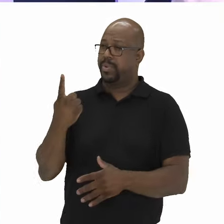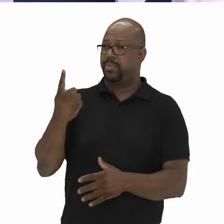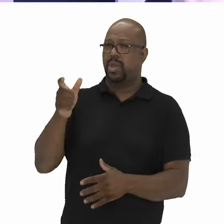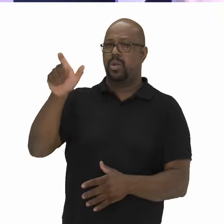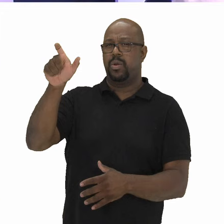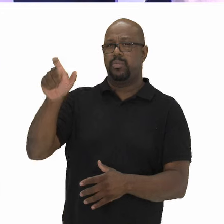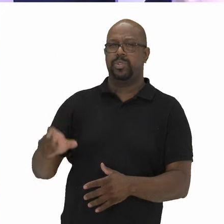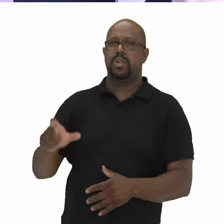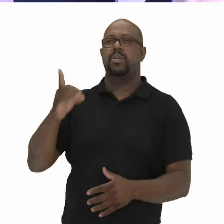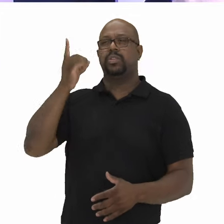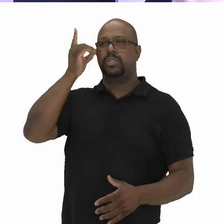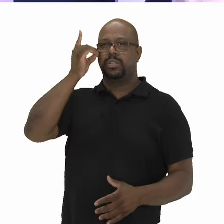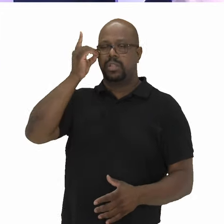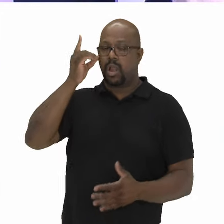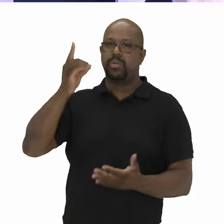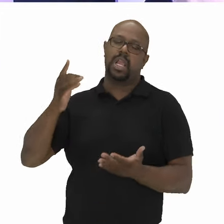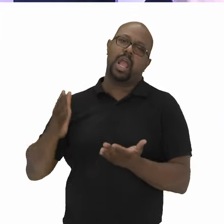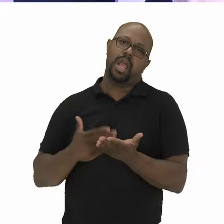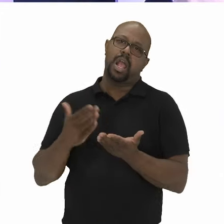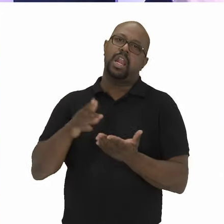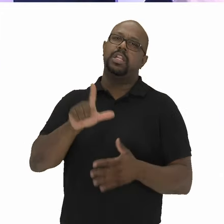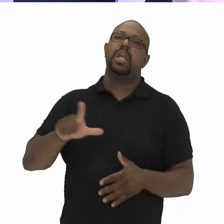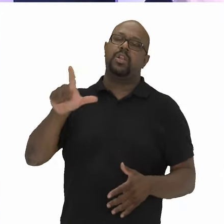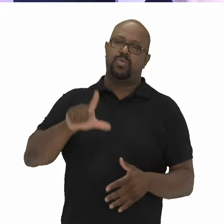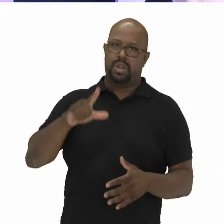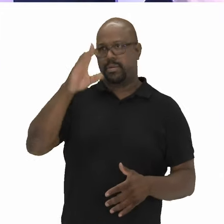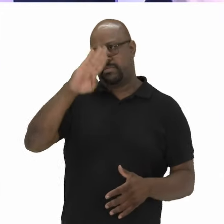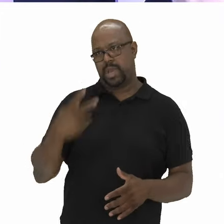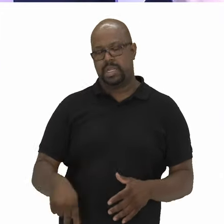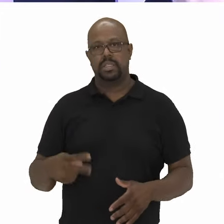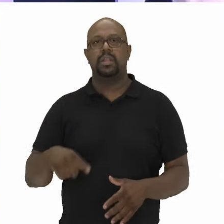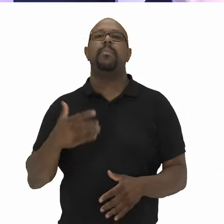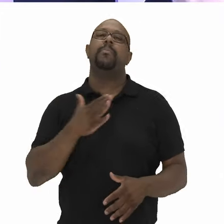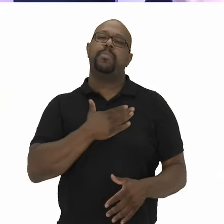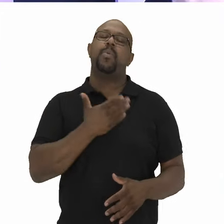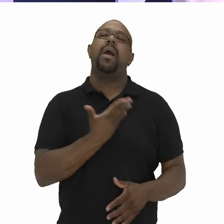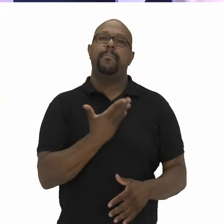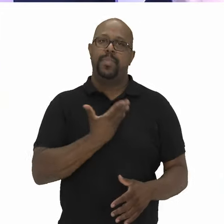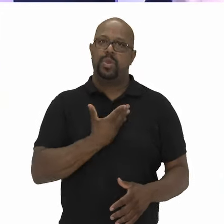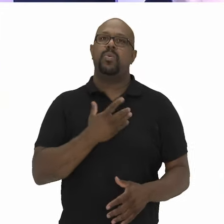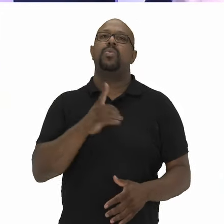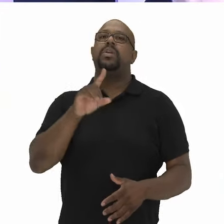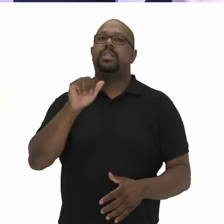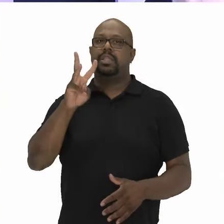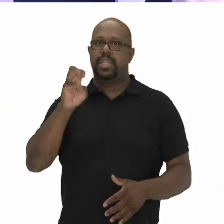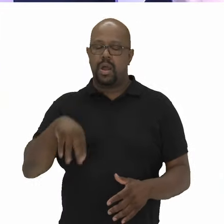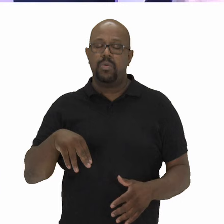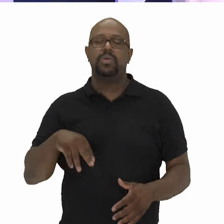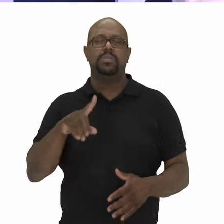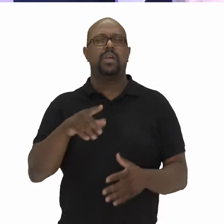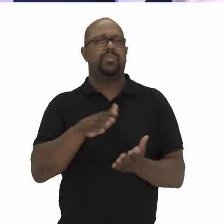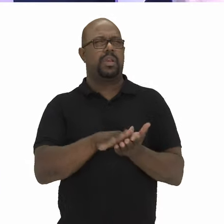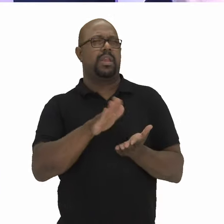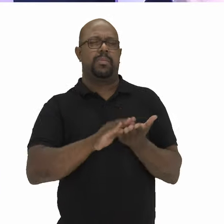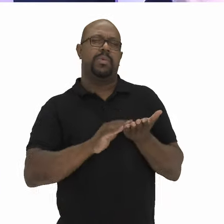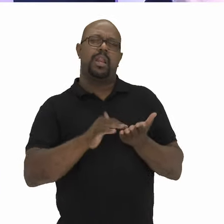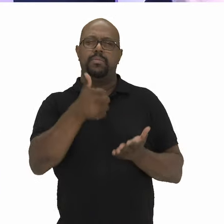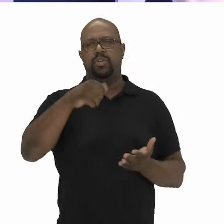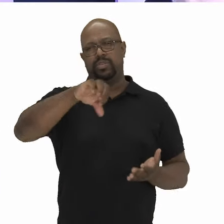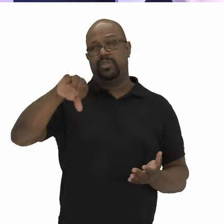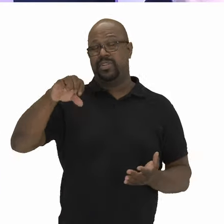criei o primeiro personagem com síndrome de down da literatura brasileira O meu amigo Down e ele já foi publicado esse livro em Braile em